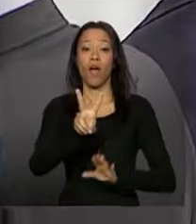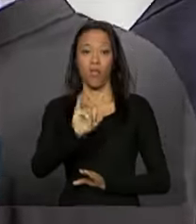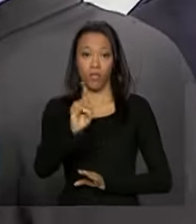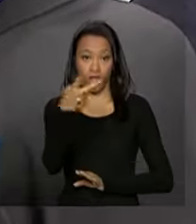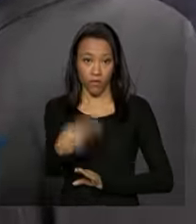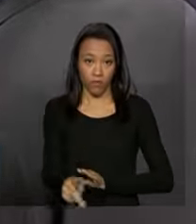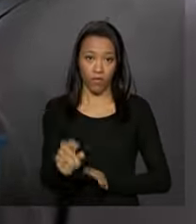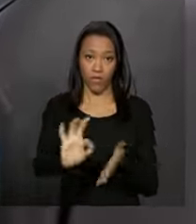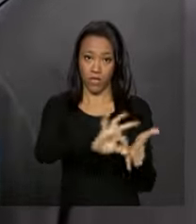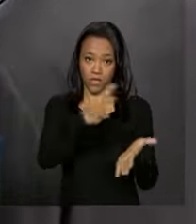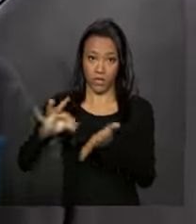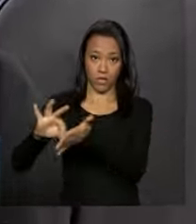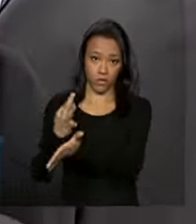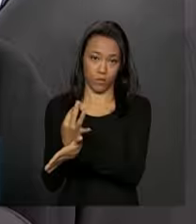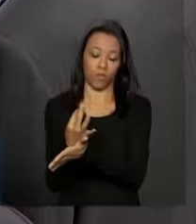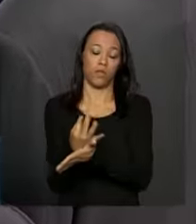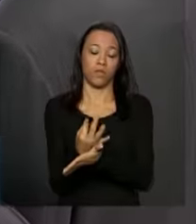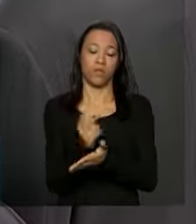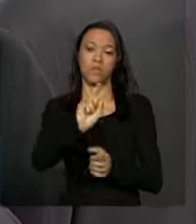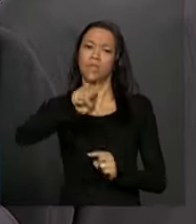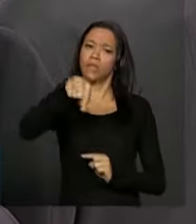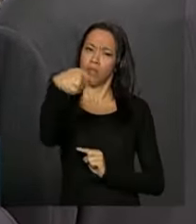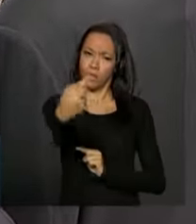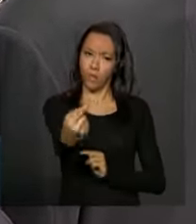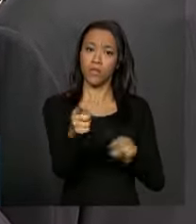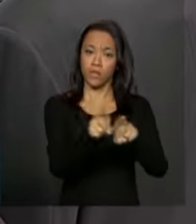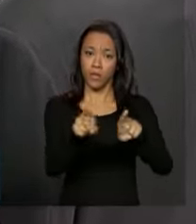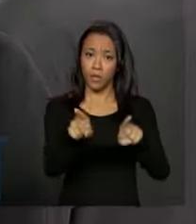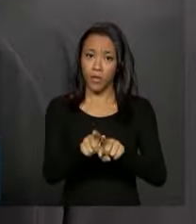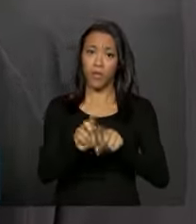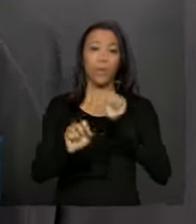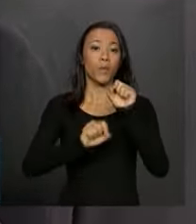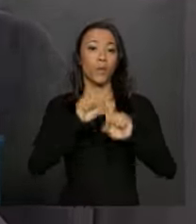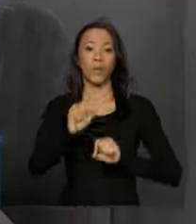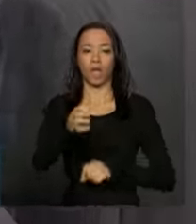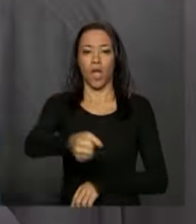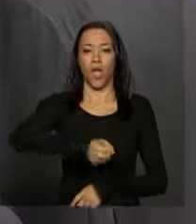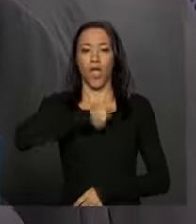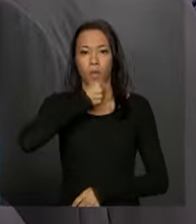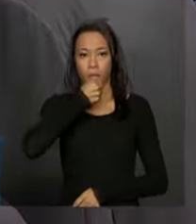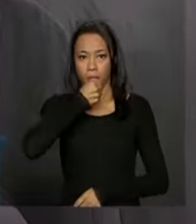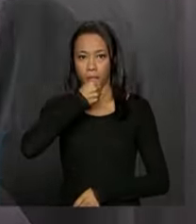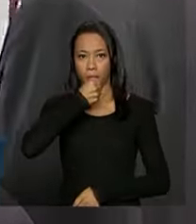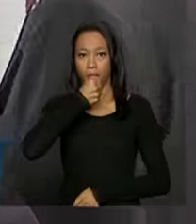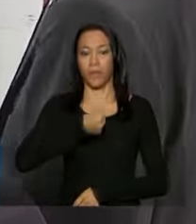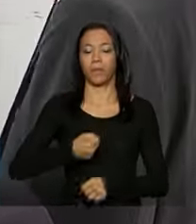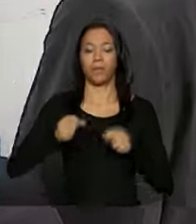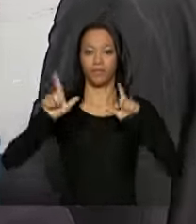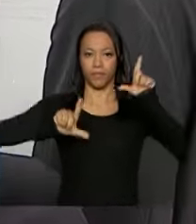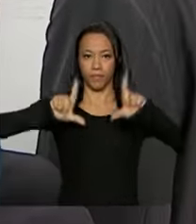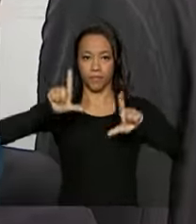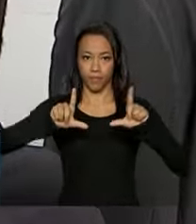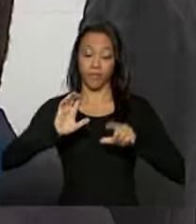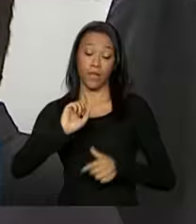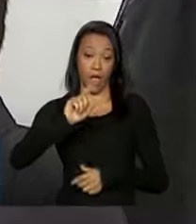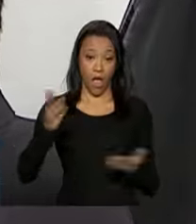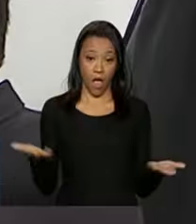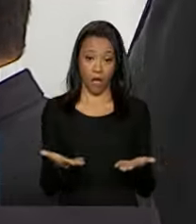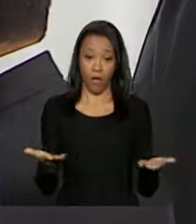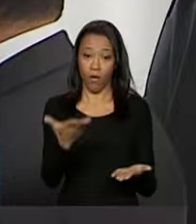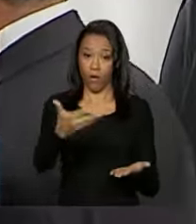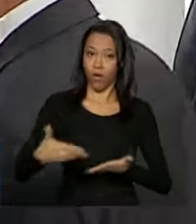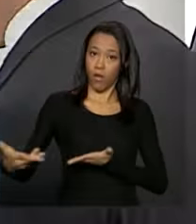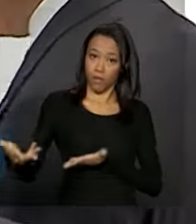cerimônia de assinatura de atos e logo depois também a declaração à imprensa. Agora a presidenta é